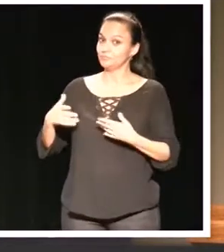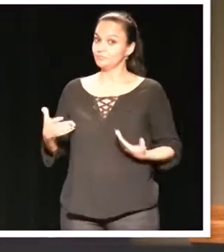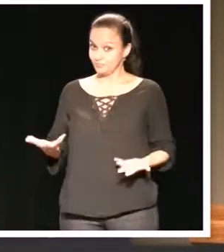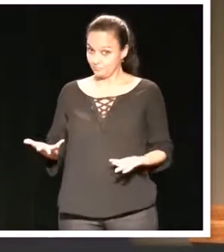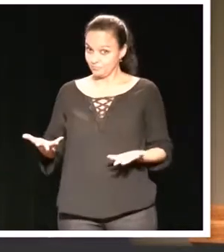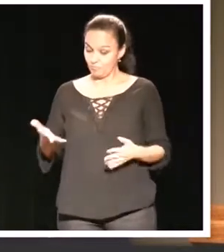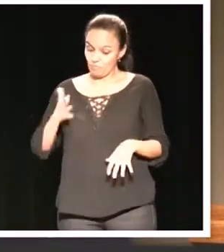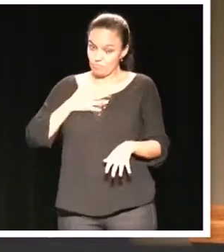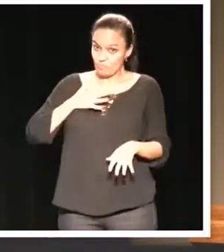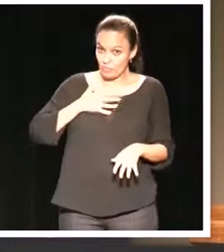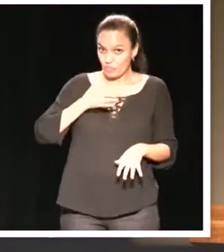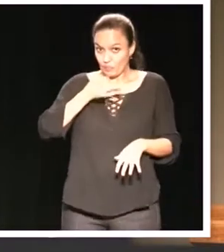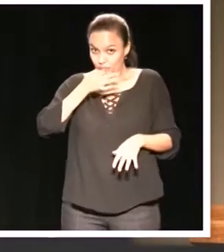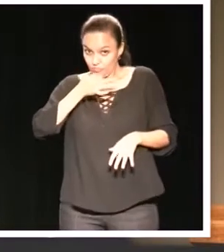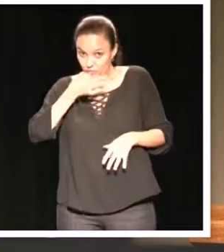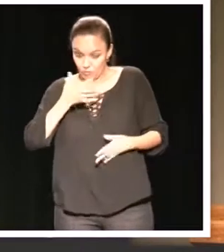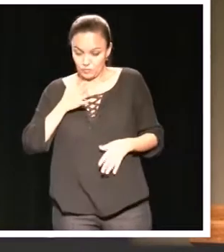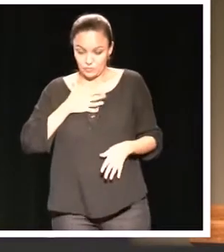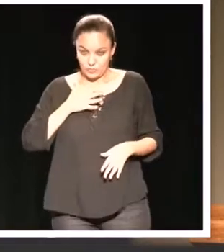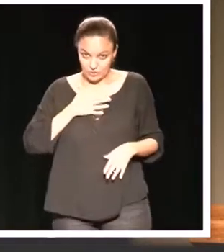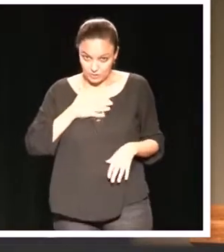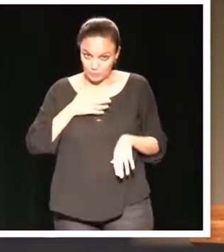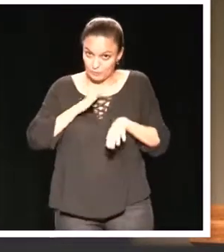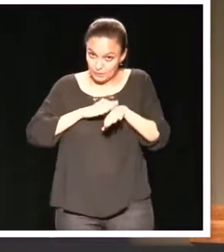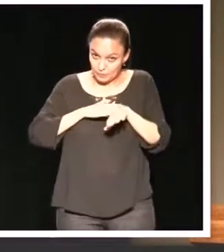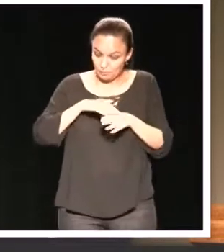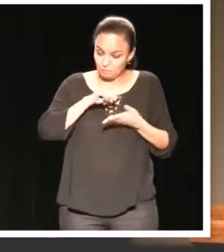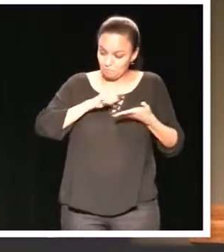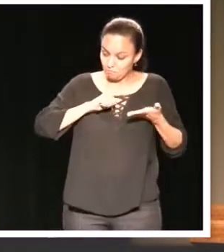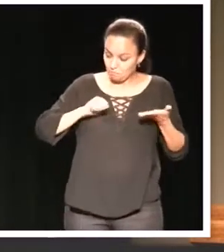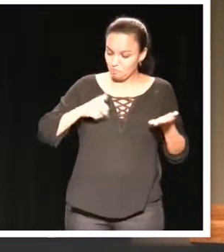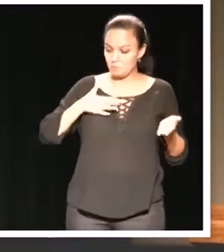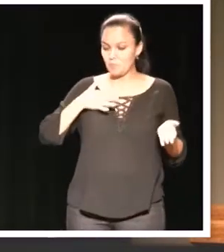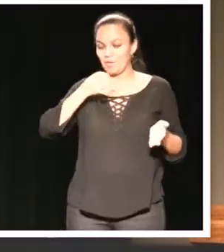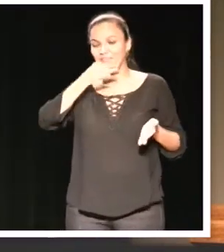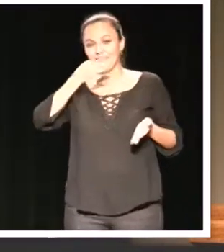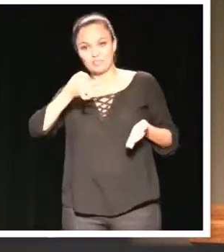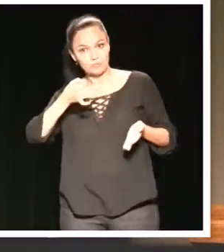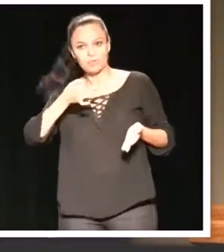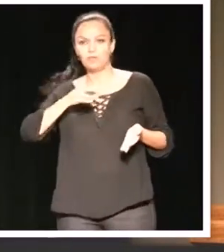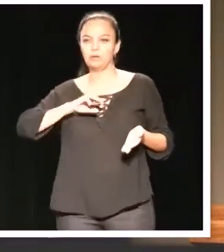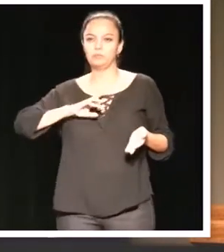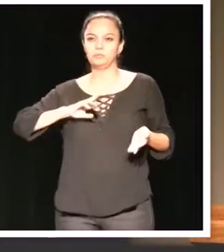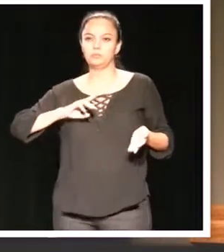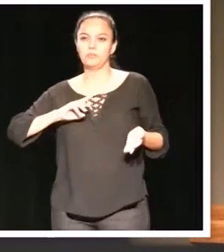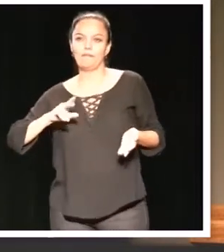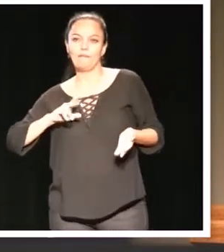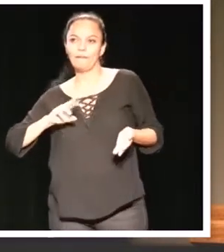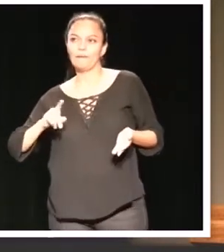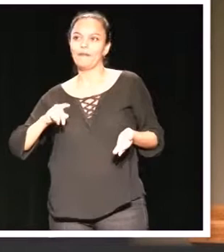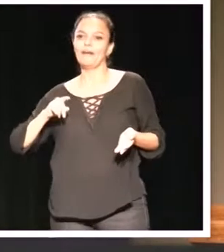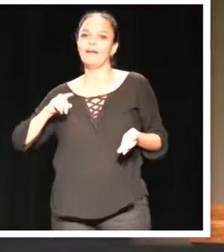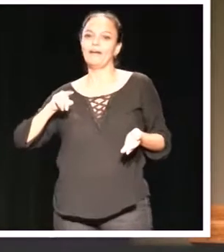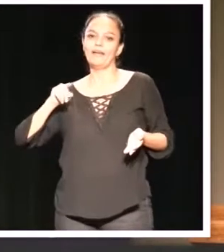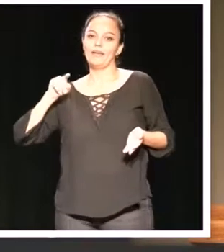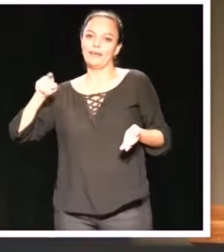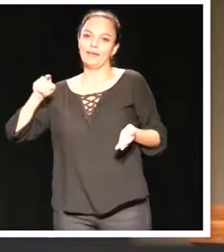para mim, para meu gosto, para minha interpretação, não é mais que uma evolução dos